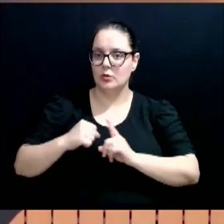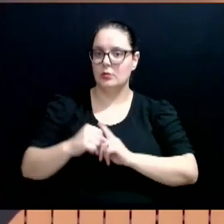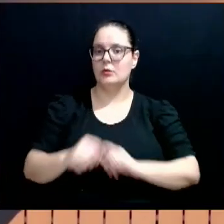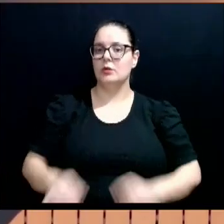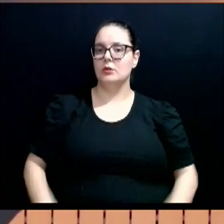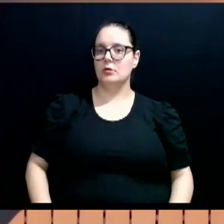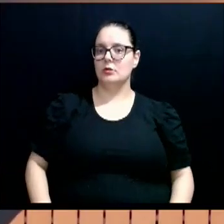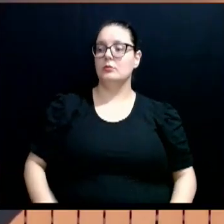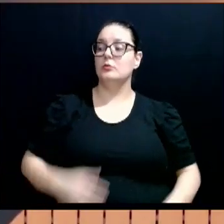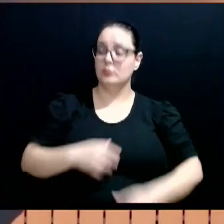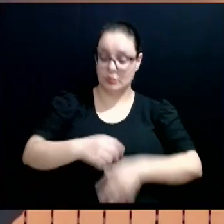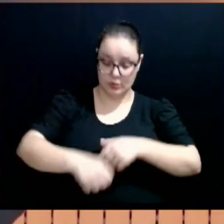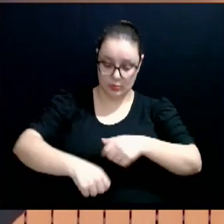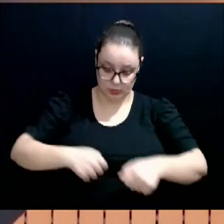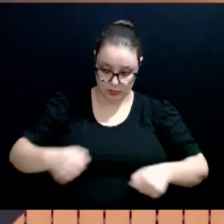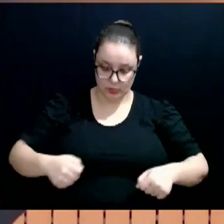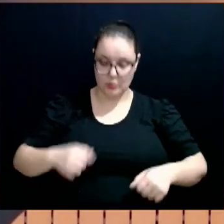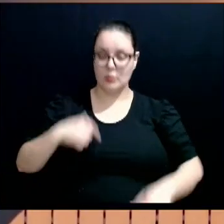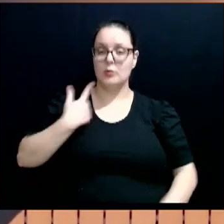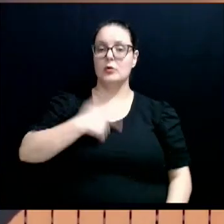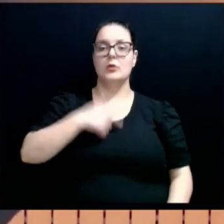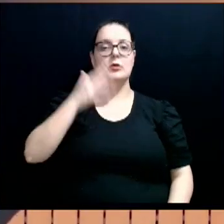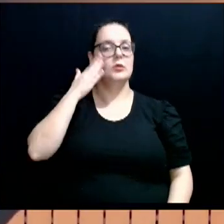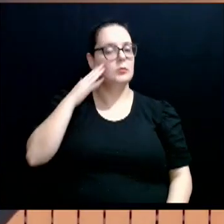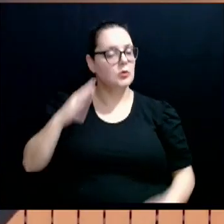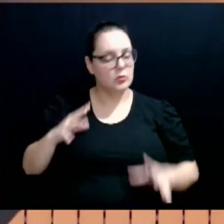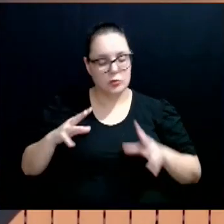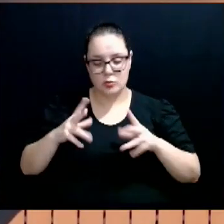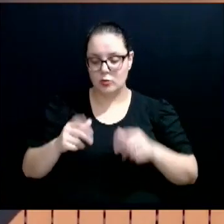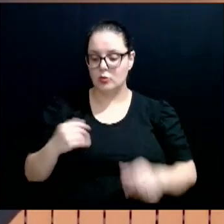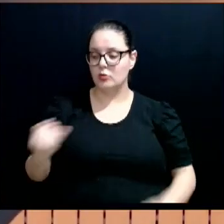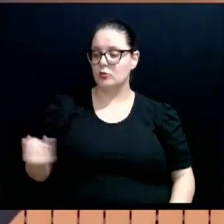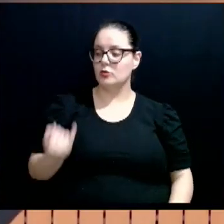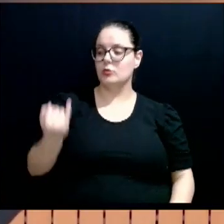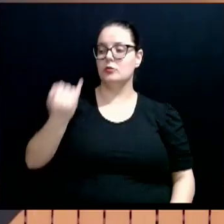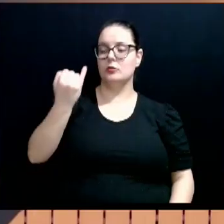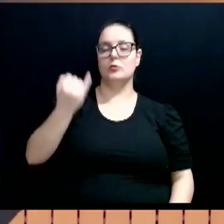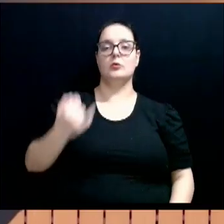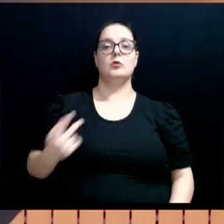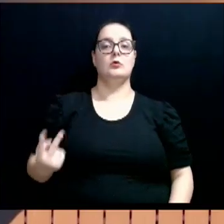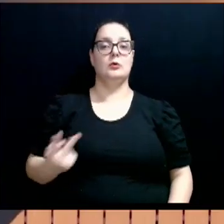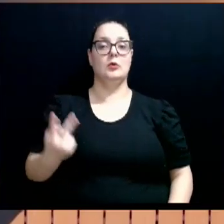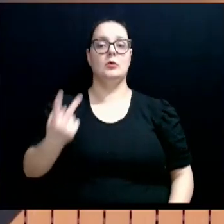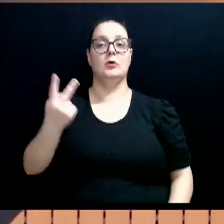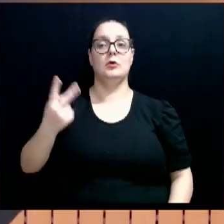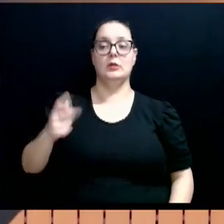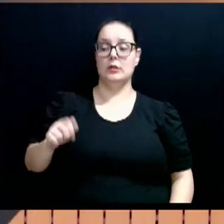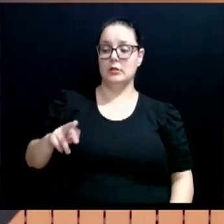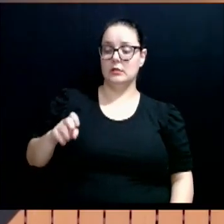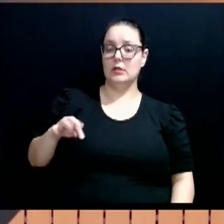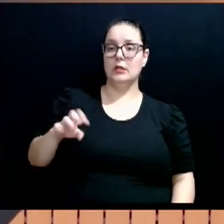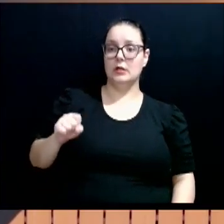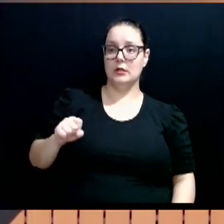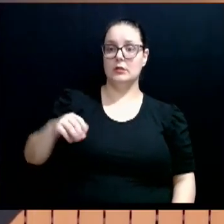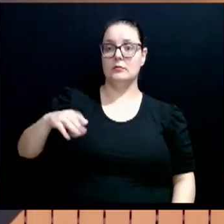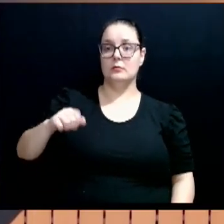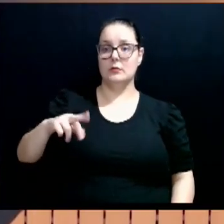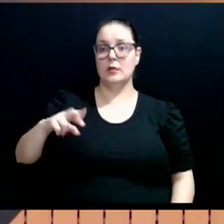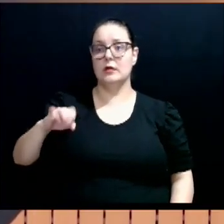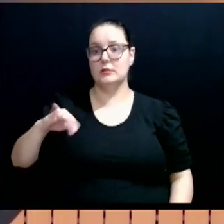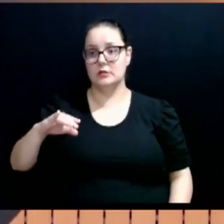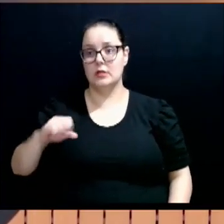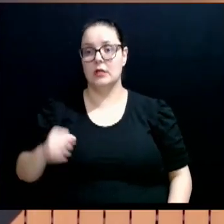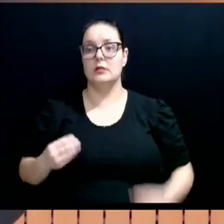nós sabemos todos os valores, né, que as artes marciais, de maneira geral, trazem a seus praticantes, mas o